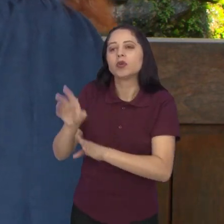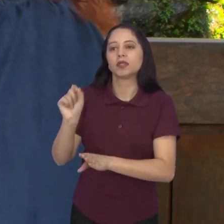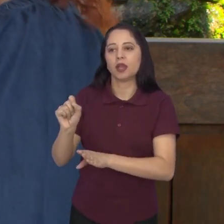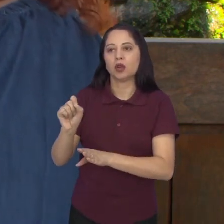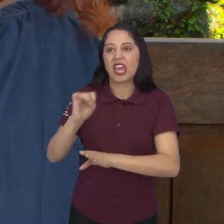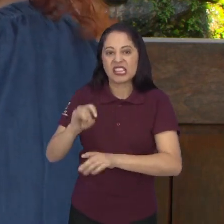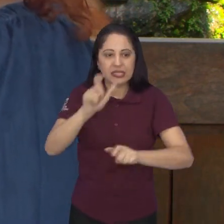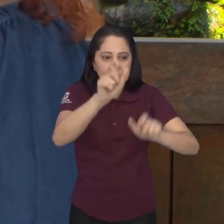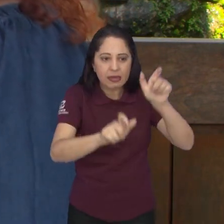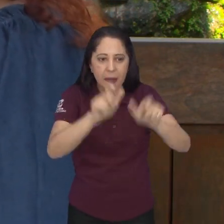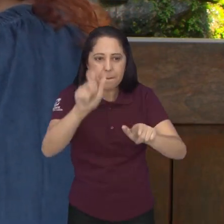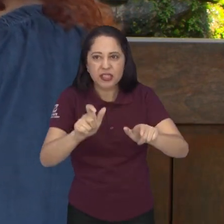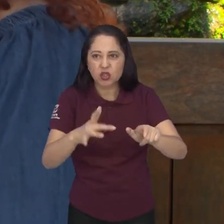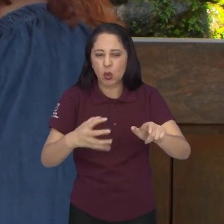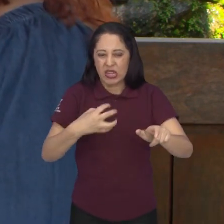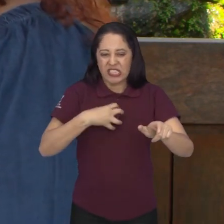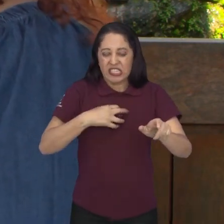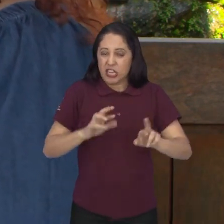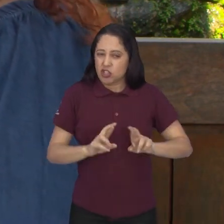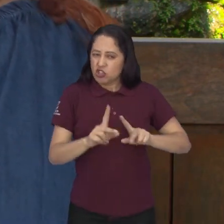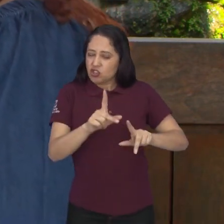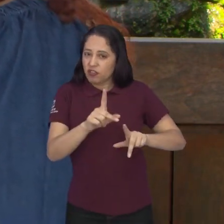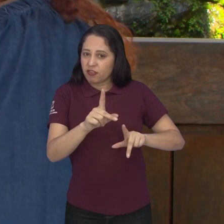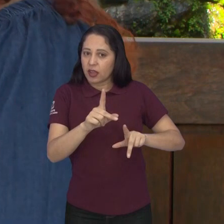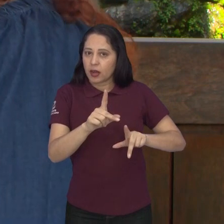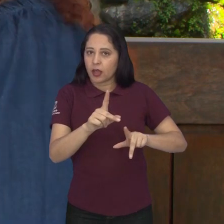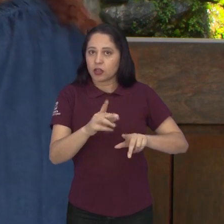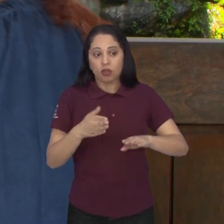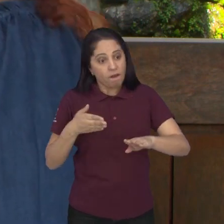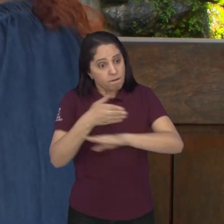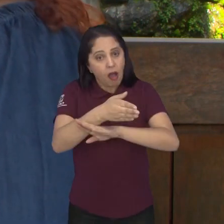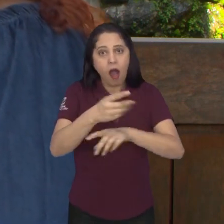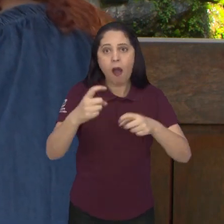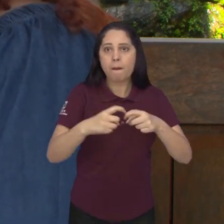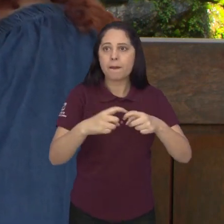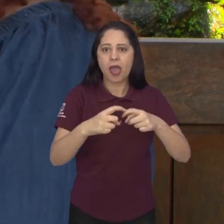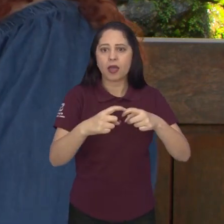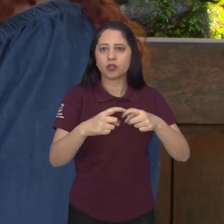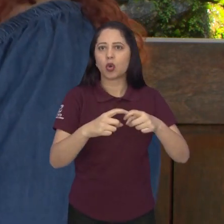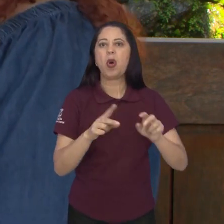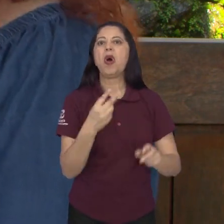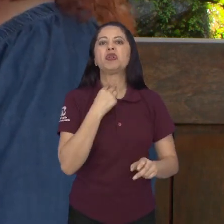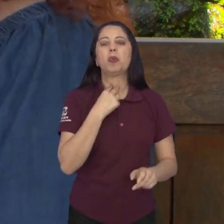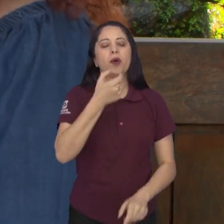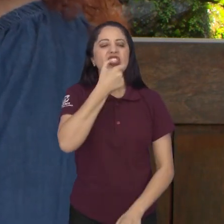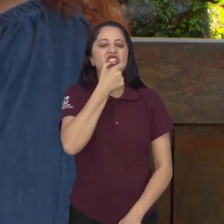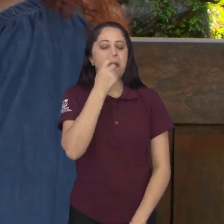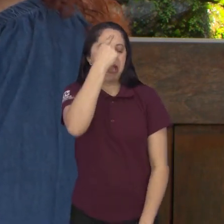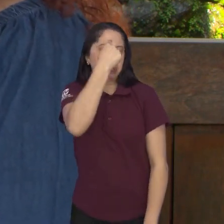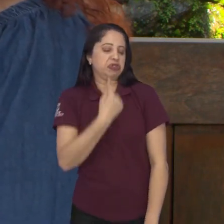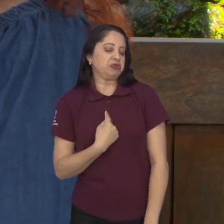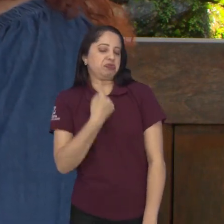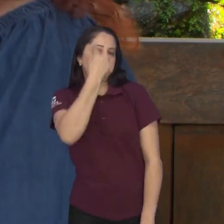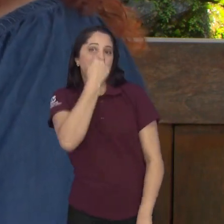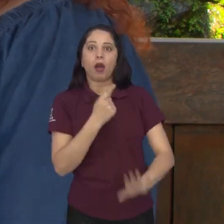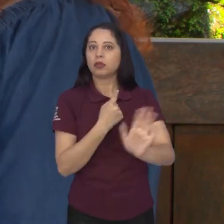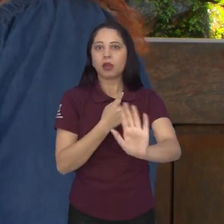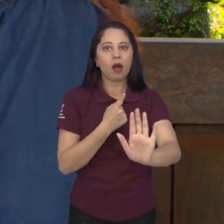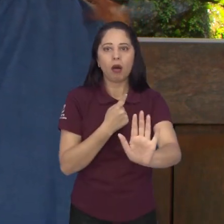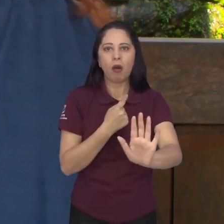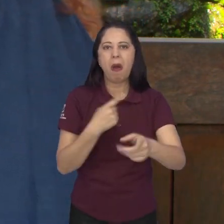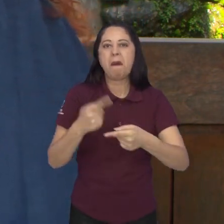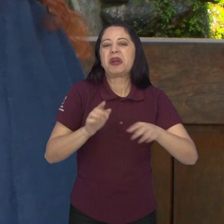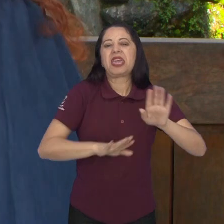que a pessoa tem alguma coisa diferente, que ele procure o médico, que ele não se automedique. Porque às vezes a